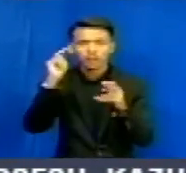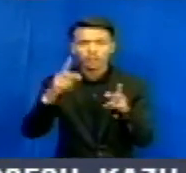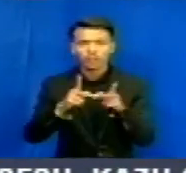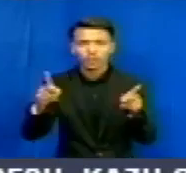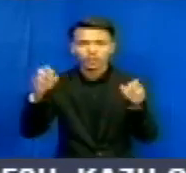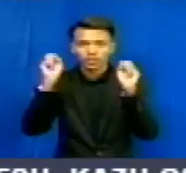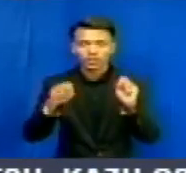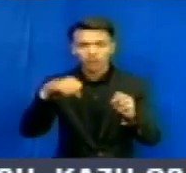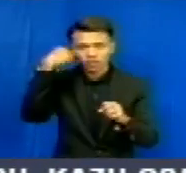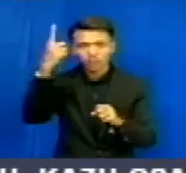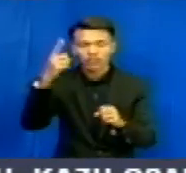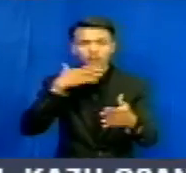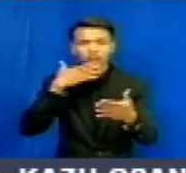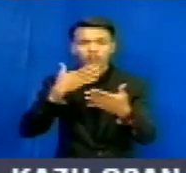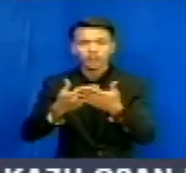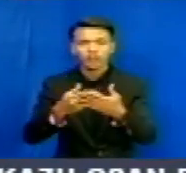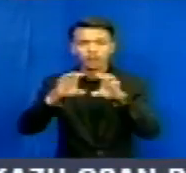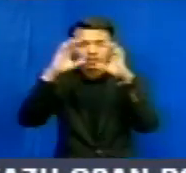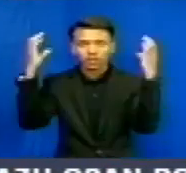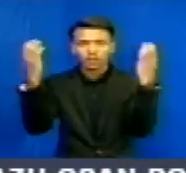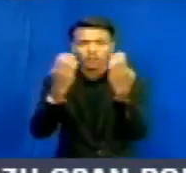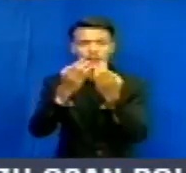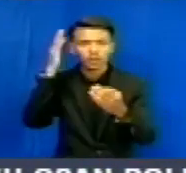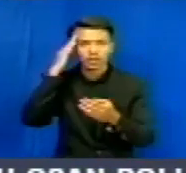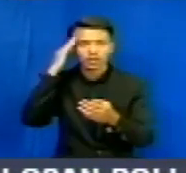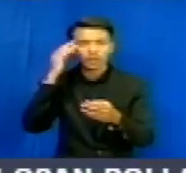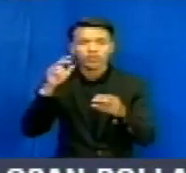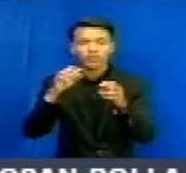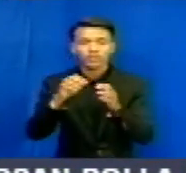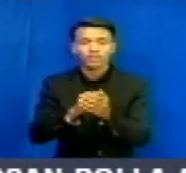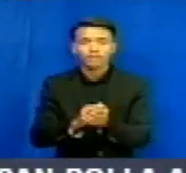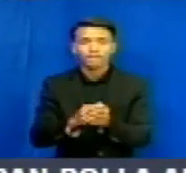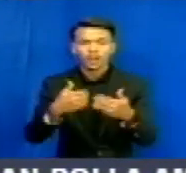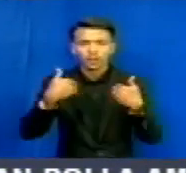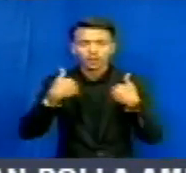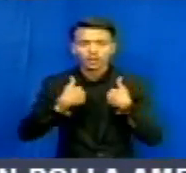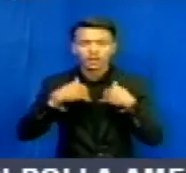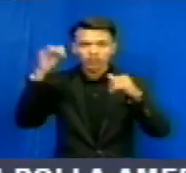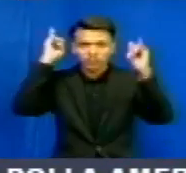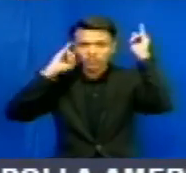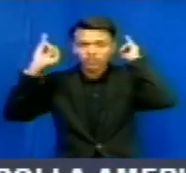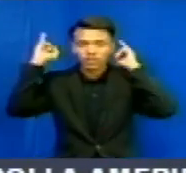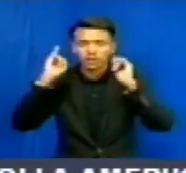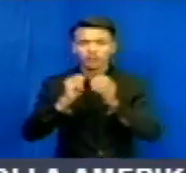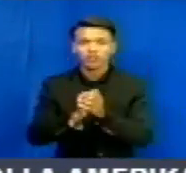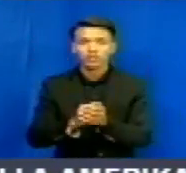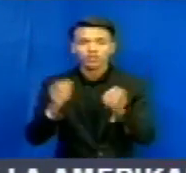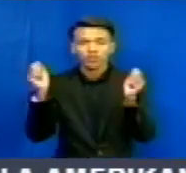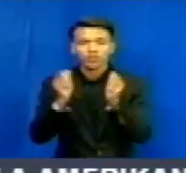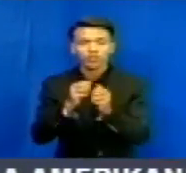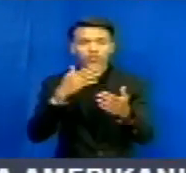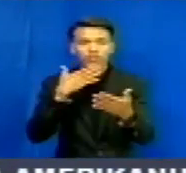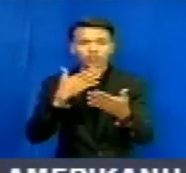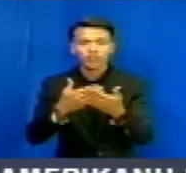nem para ele compreender ele. Então, o Conselho de Imprensa não é que a necessidade atual é centro de formação, né, que o